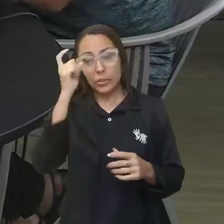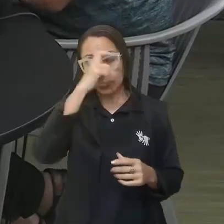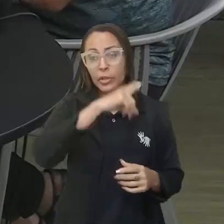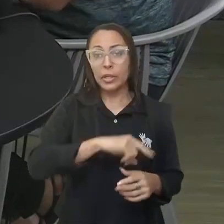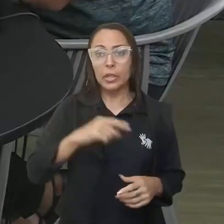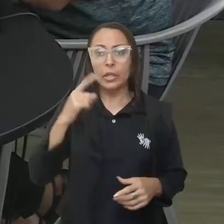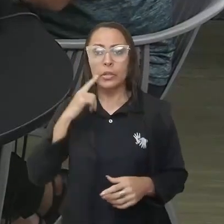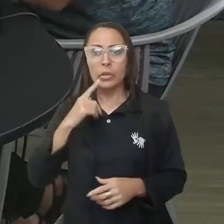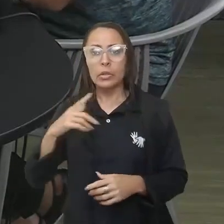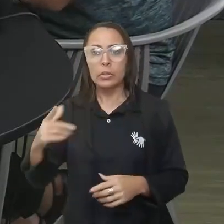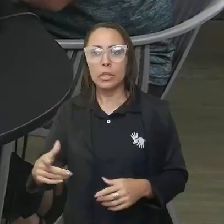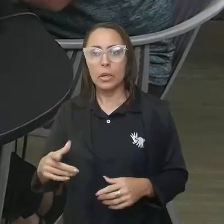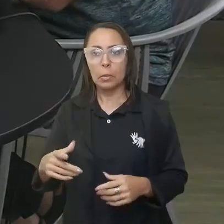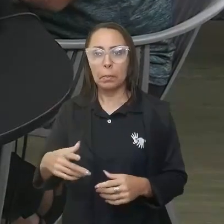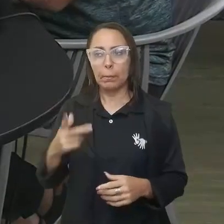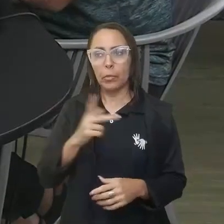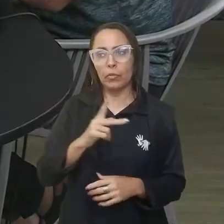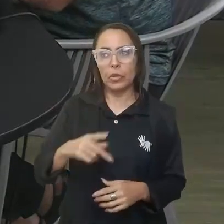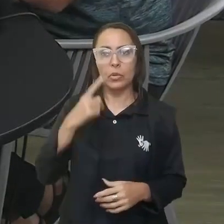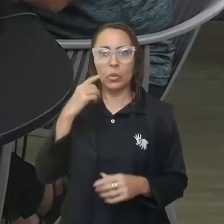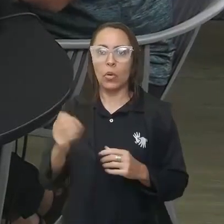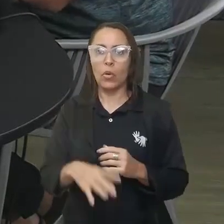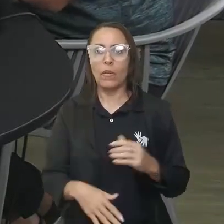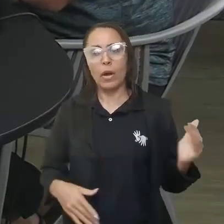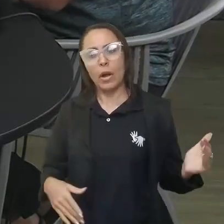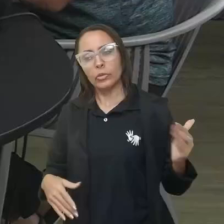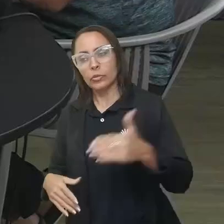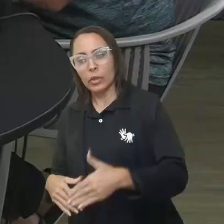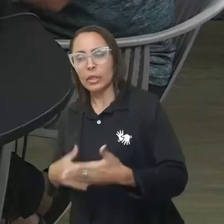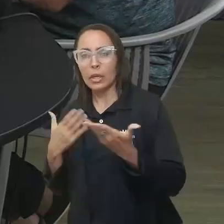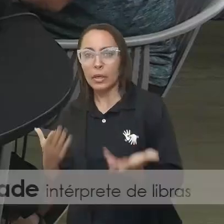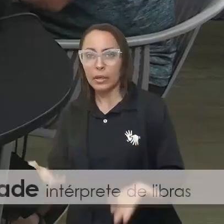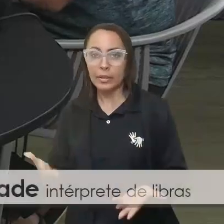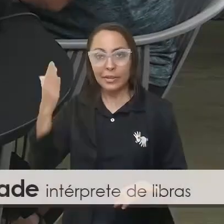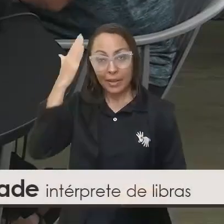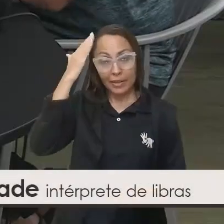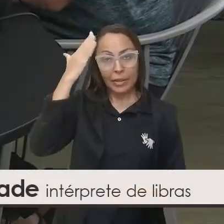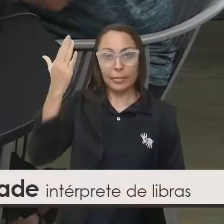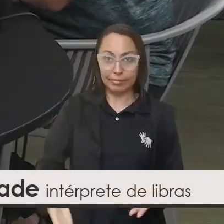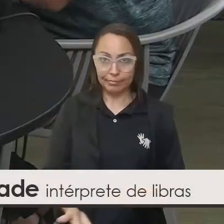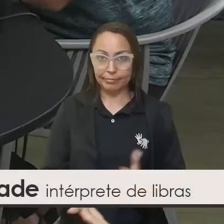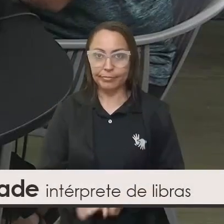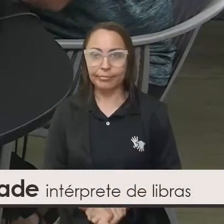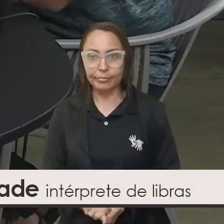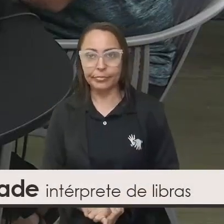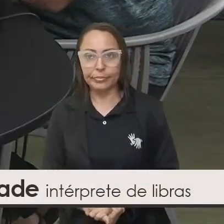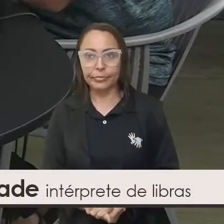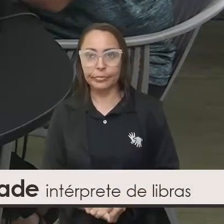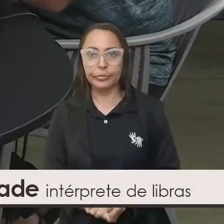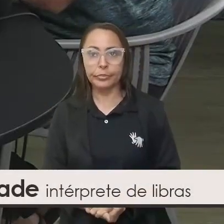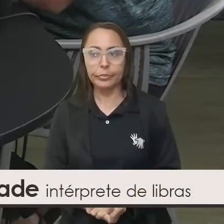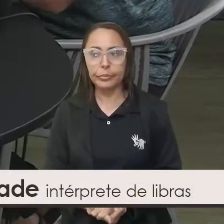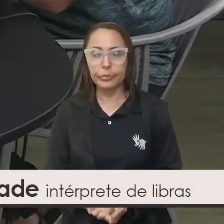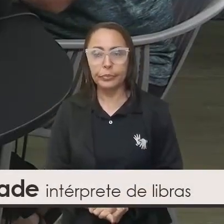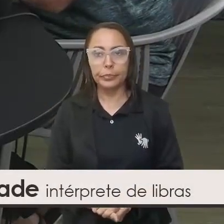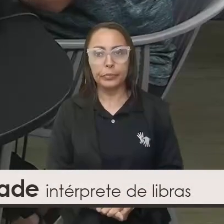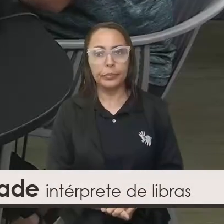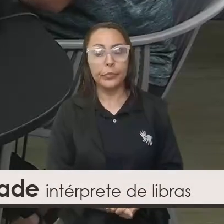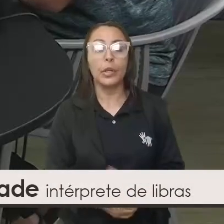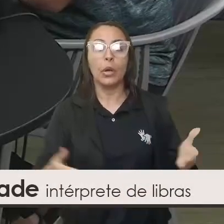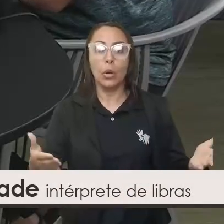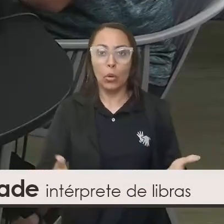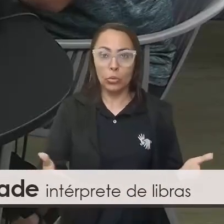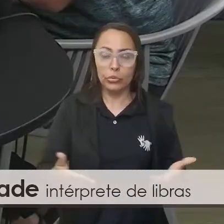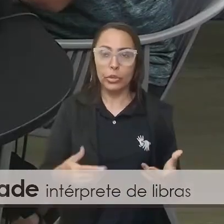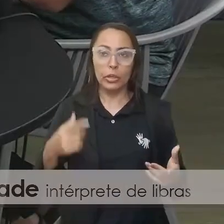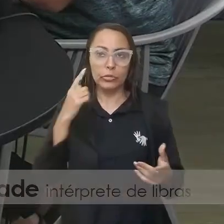que está recém-chegado, tudo certinho, tudo fresquinho. Eu acho que isso também pode ser uma desculpa, sabe? Porque, pronto, hoje em dia tudo